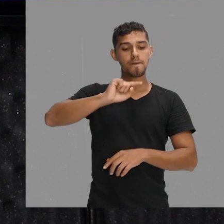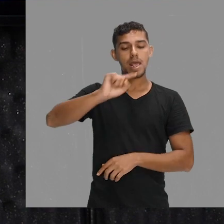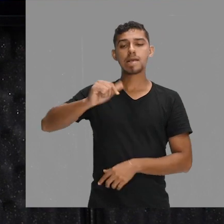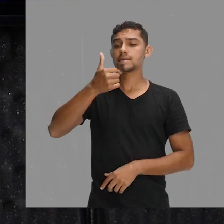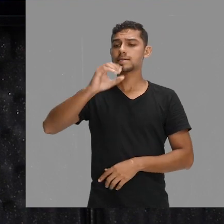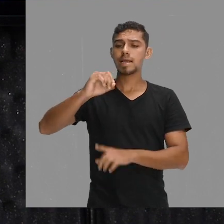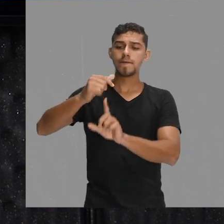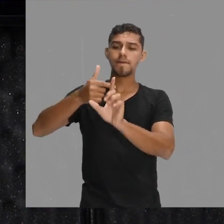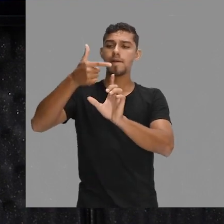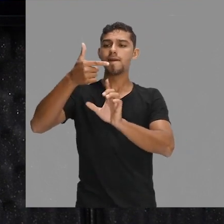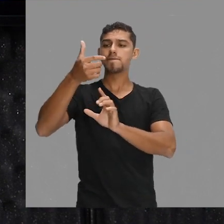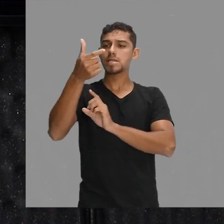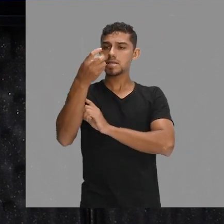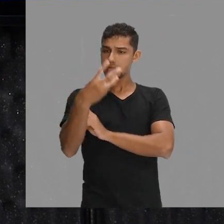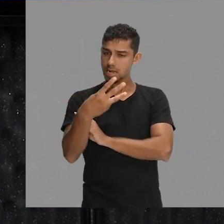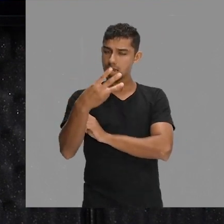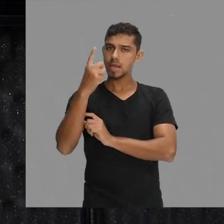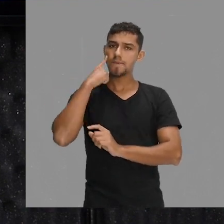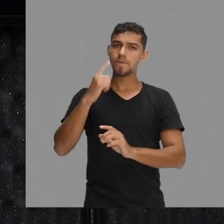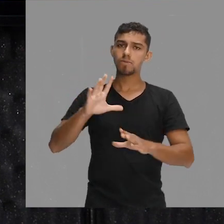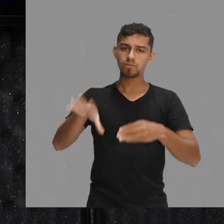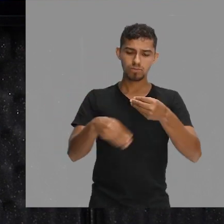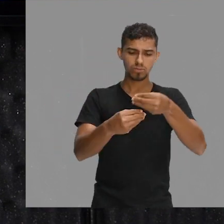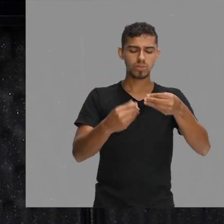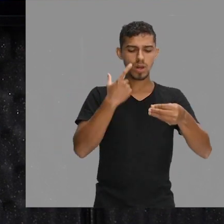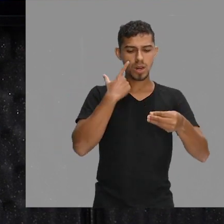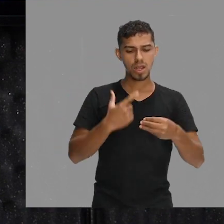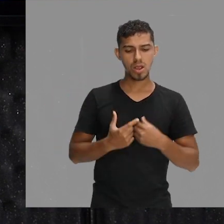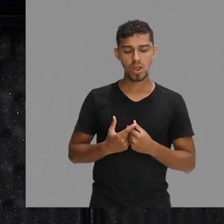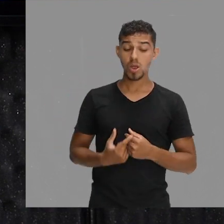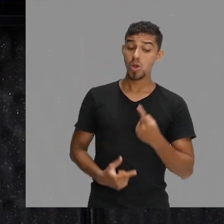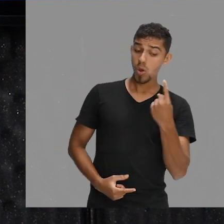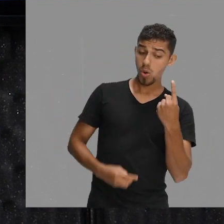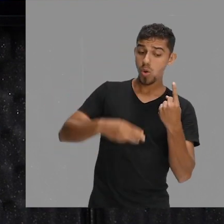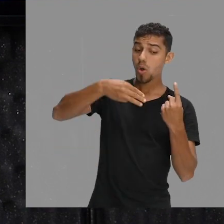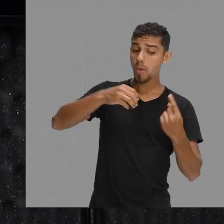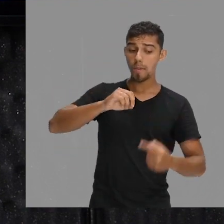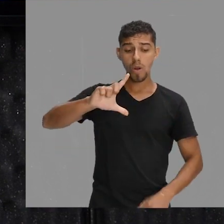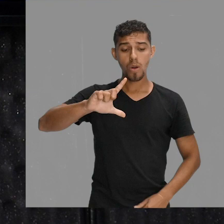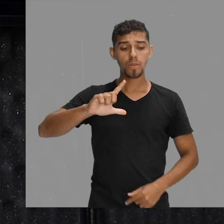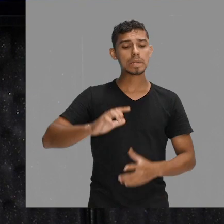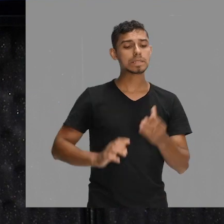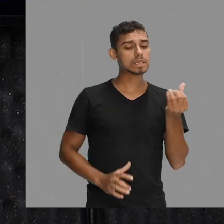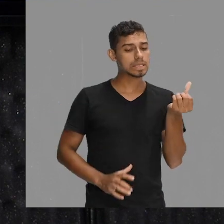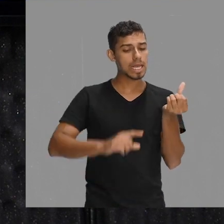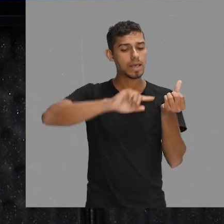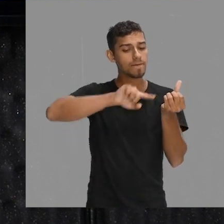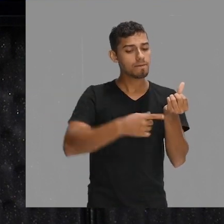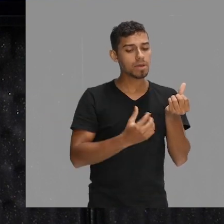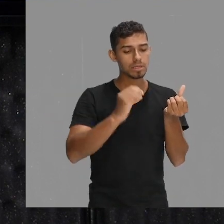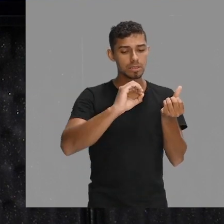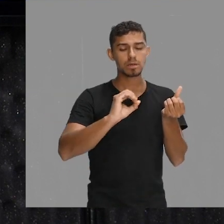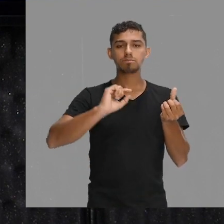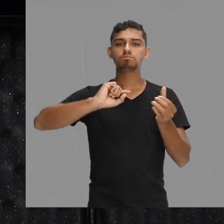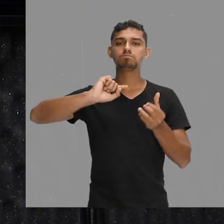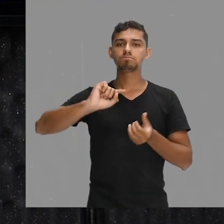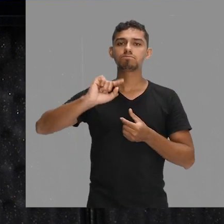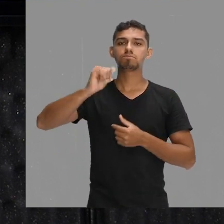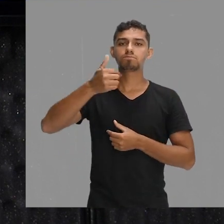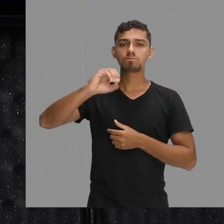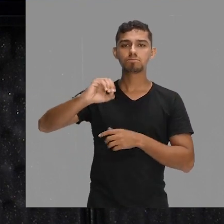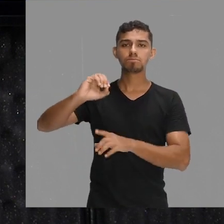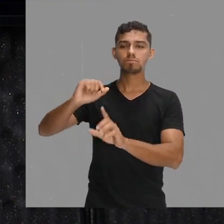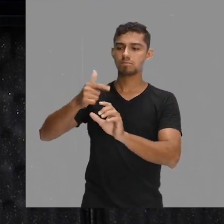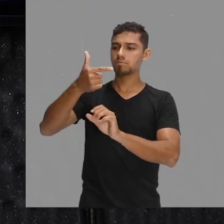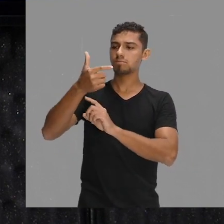moléculas. Então, se eu dissolvo 1 mol, 6 vezes 10 elevado a 23 moléculas de glicose, na